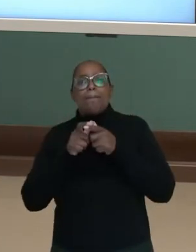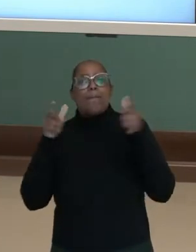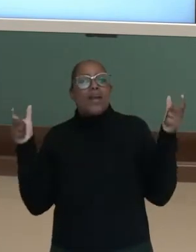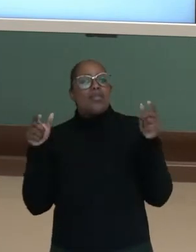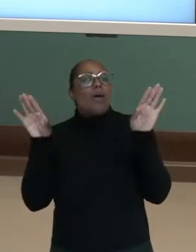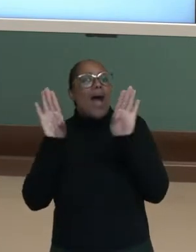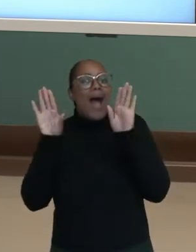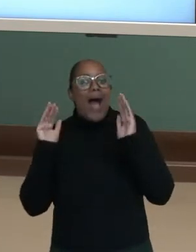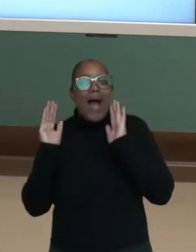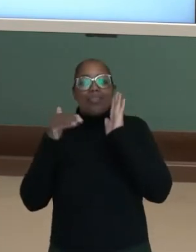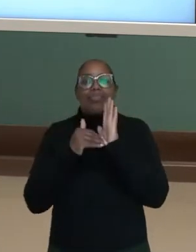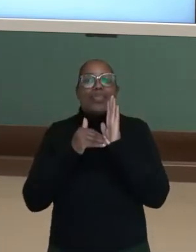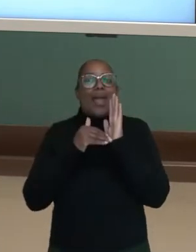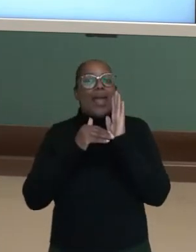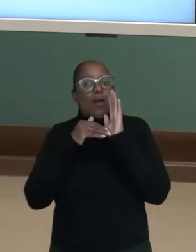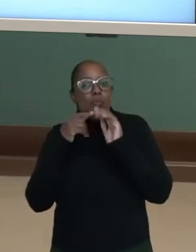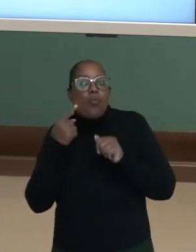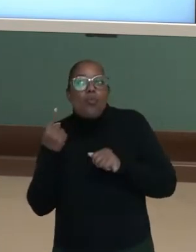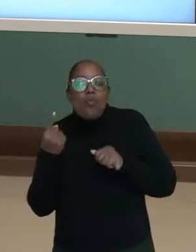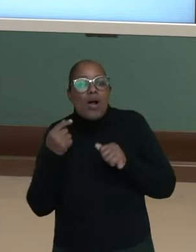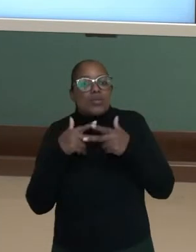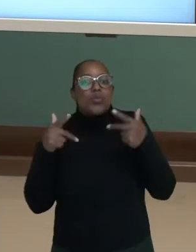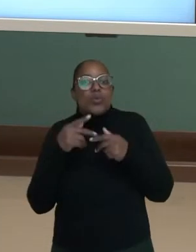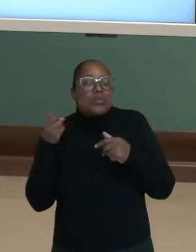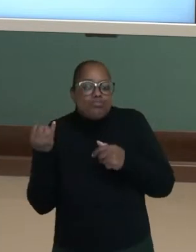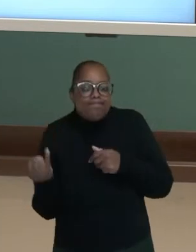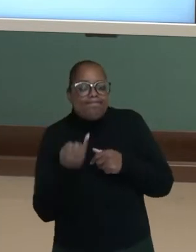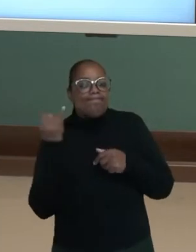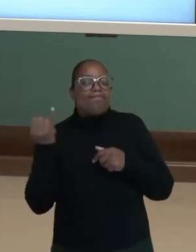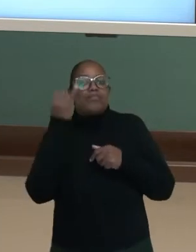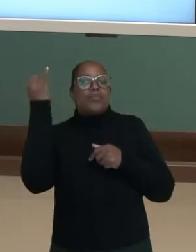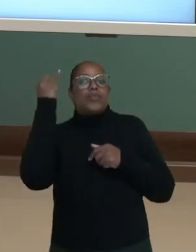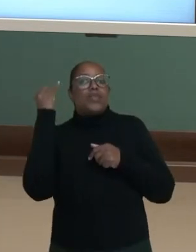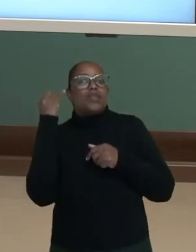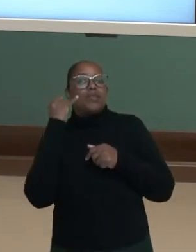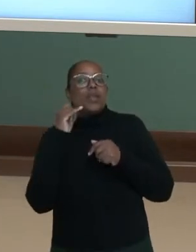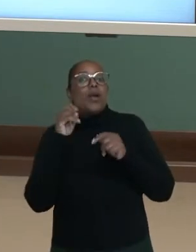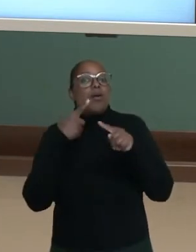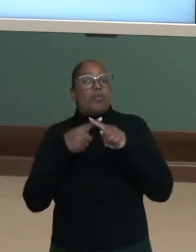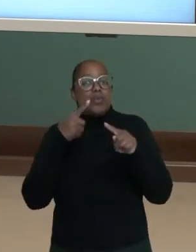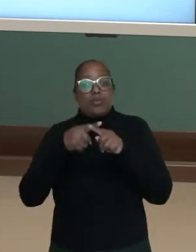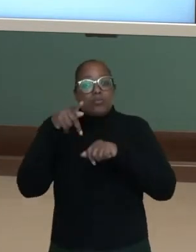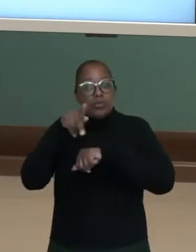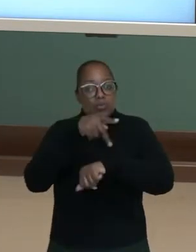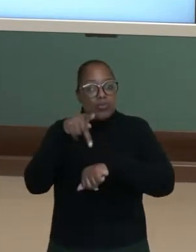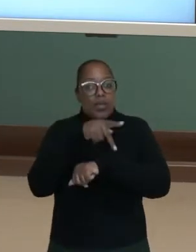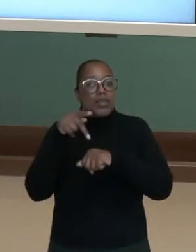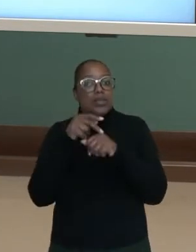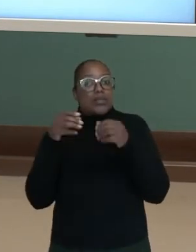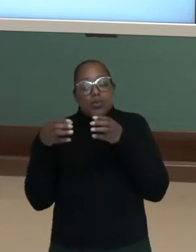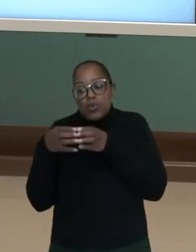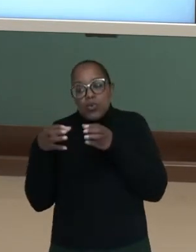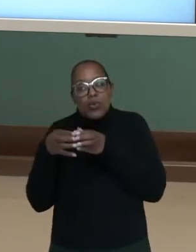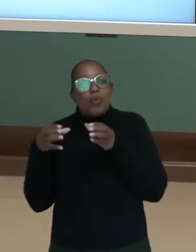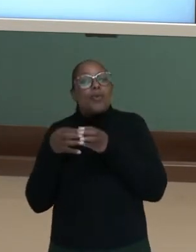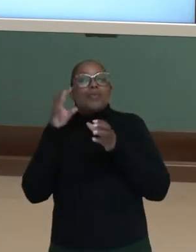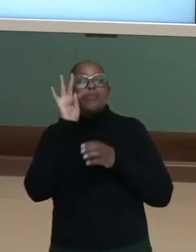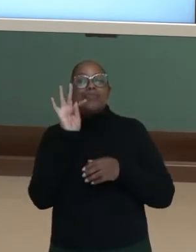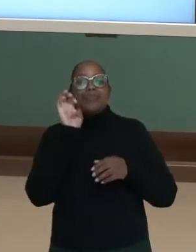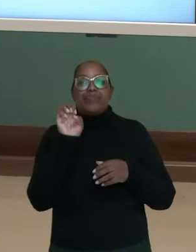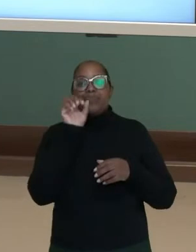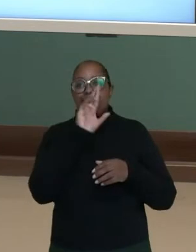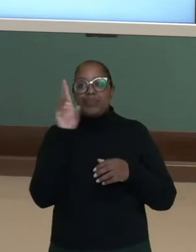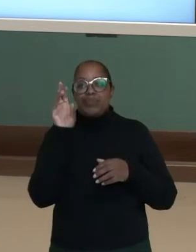possível independência, até a consolidação no País Basco de um grupo terrorista no local.